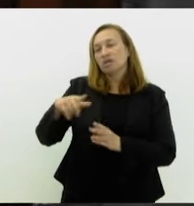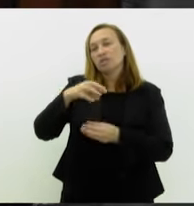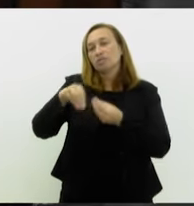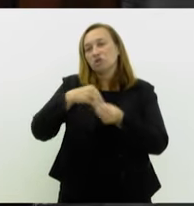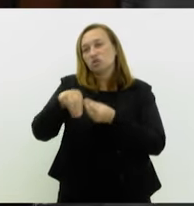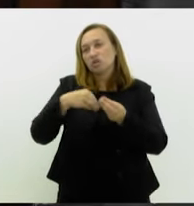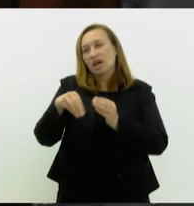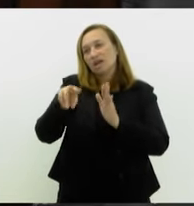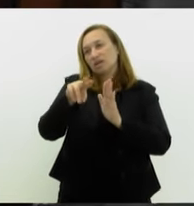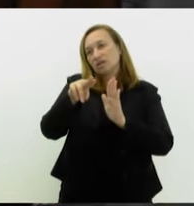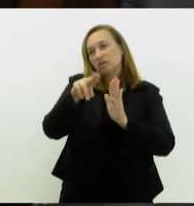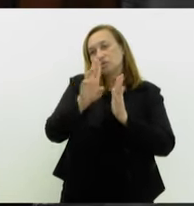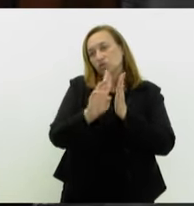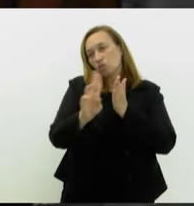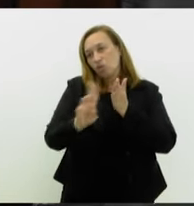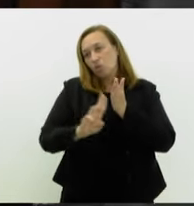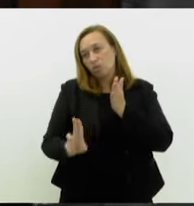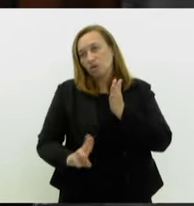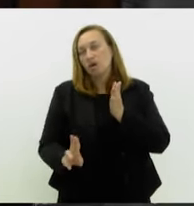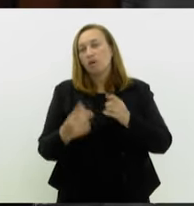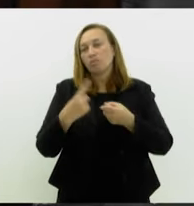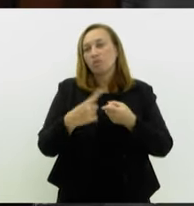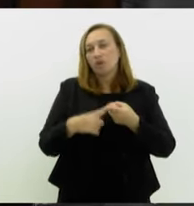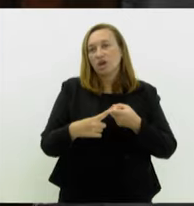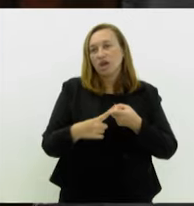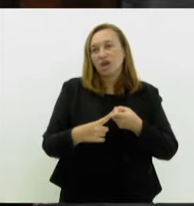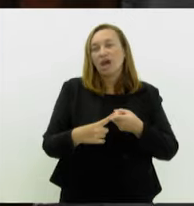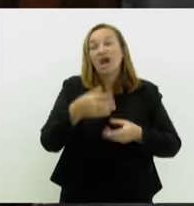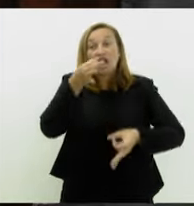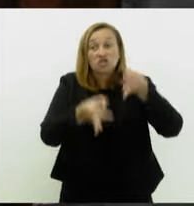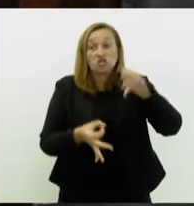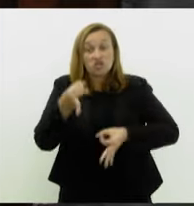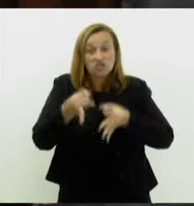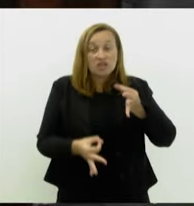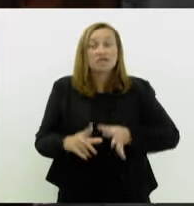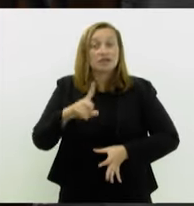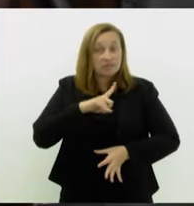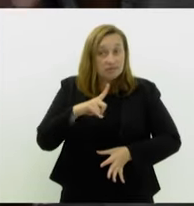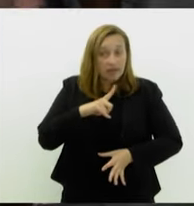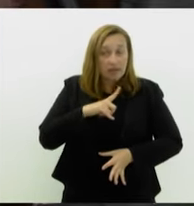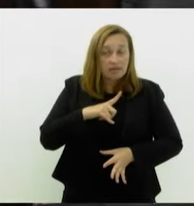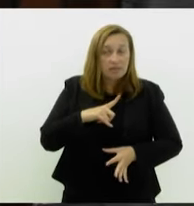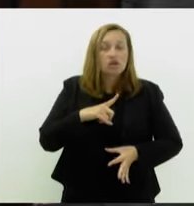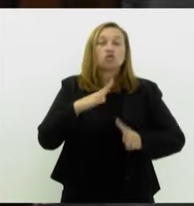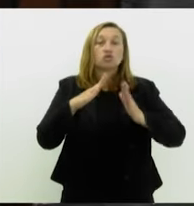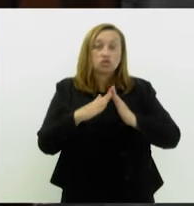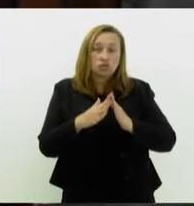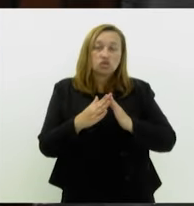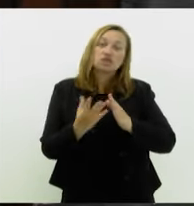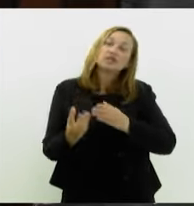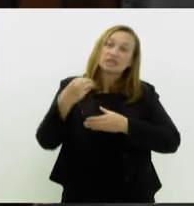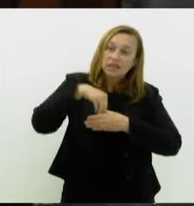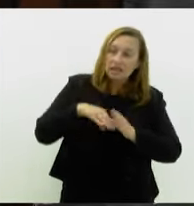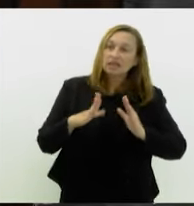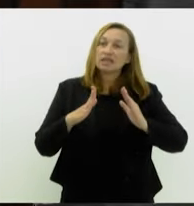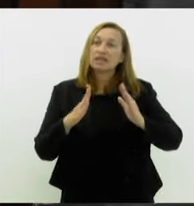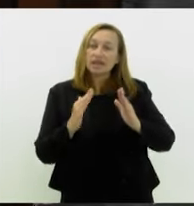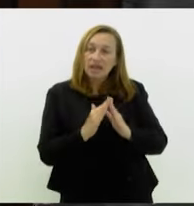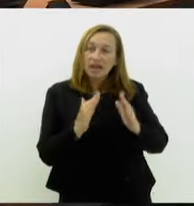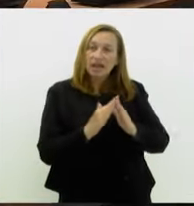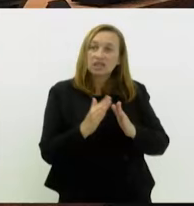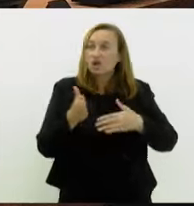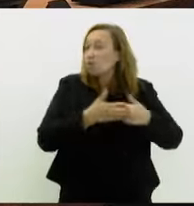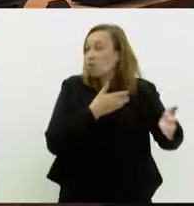ter Equidade porque a casa da Justiça tem que ter justiça em casa e assim tem que ser no ministério público tem que ser na Defensoria